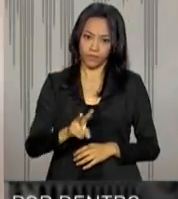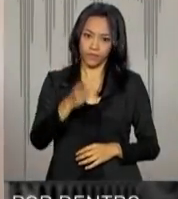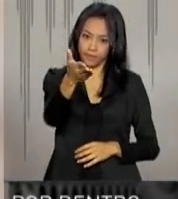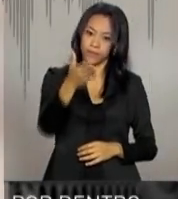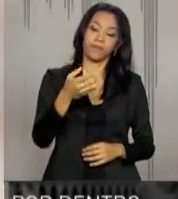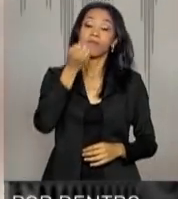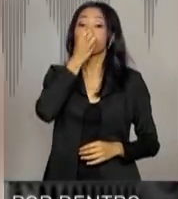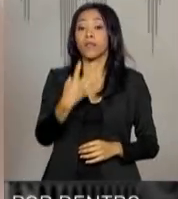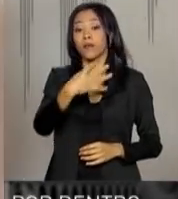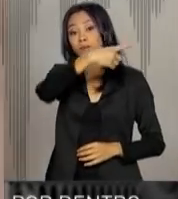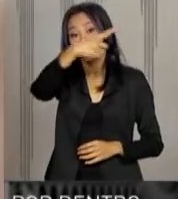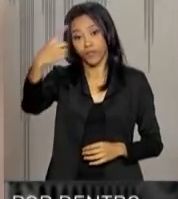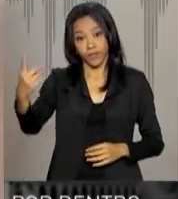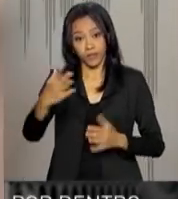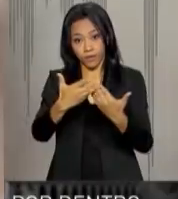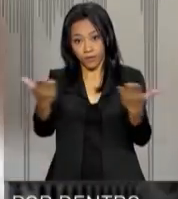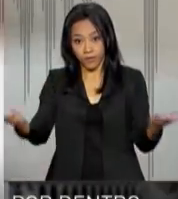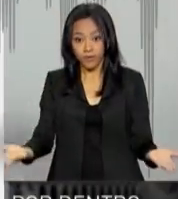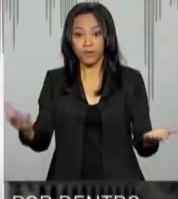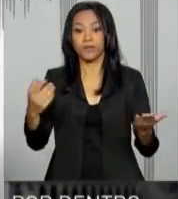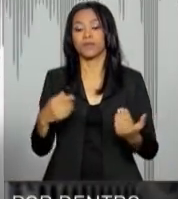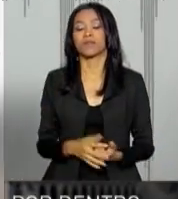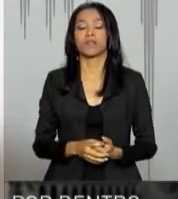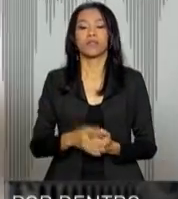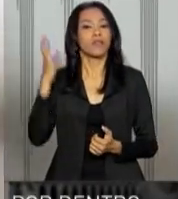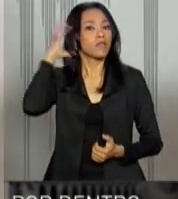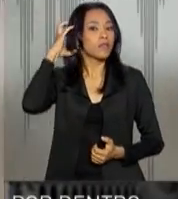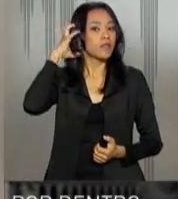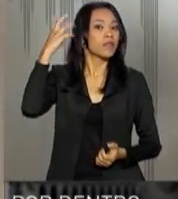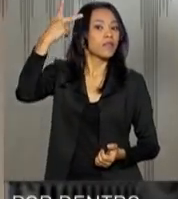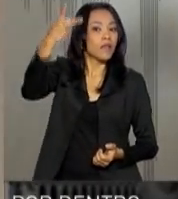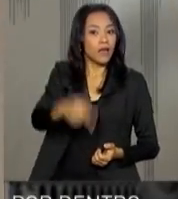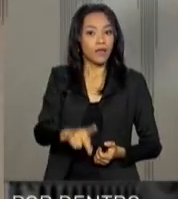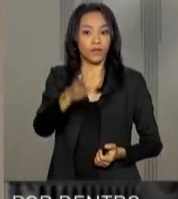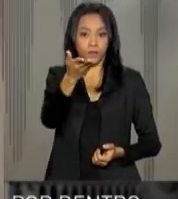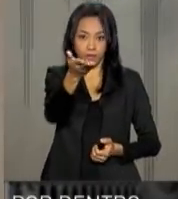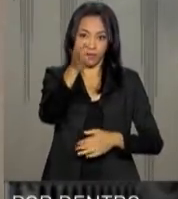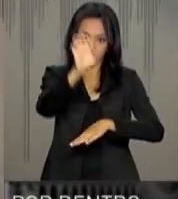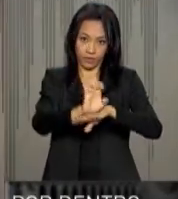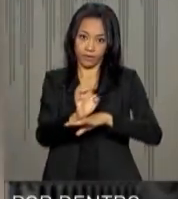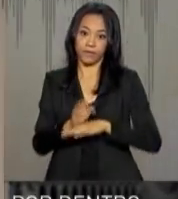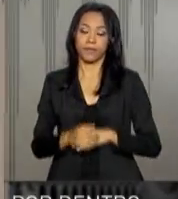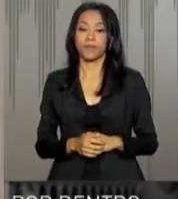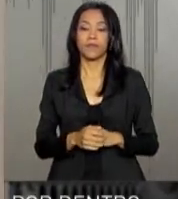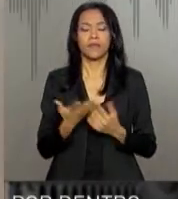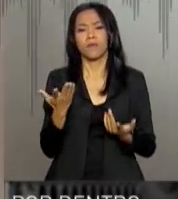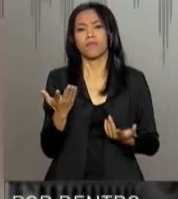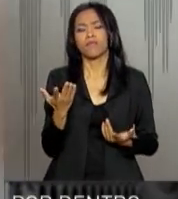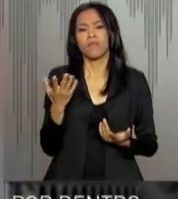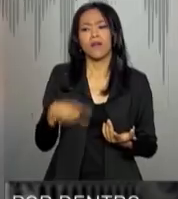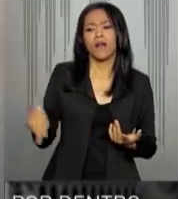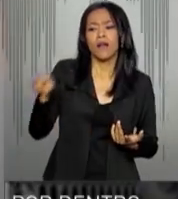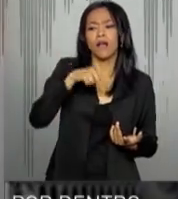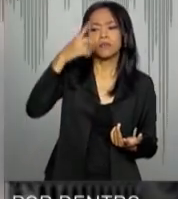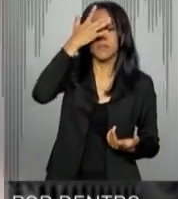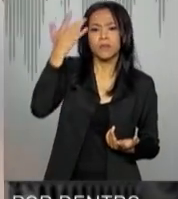todos é o amarildo hit da rádio grande fm de dourados mato grosso do sul a população está preocupada